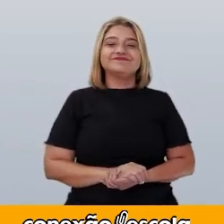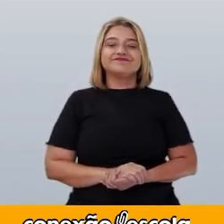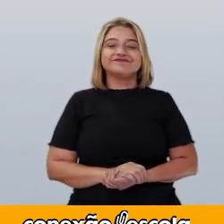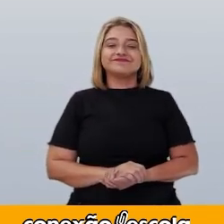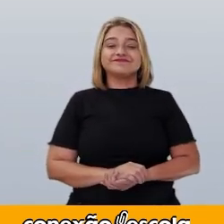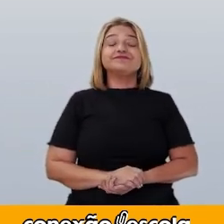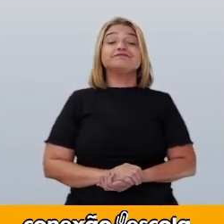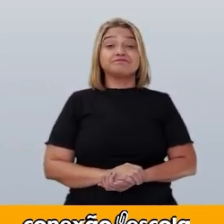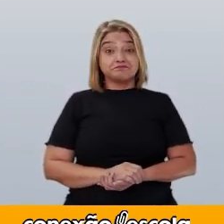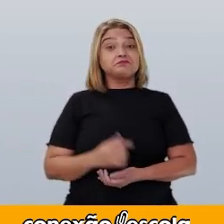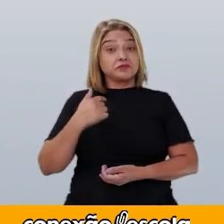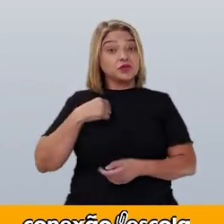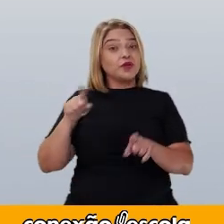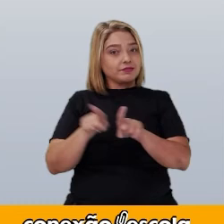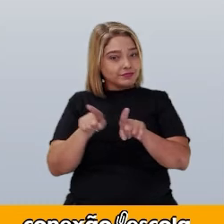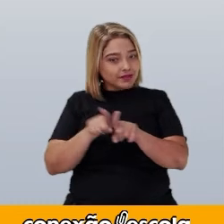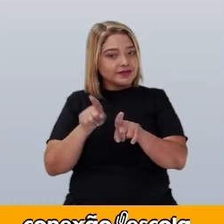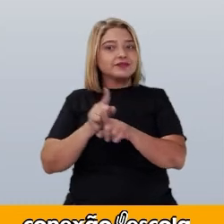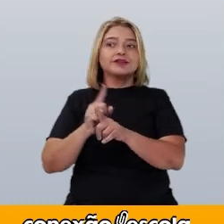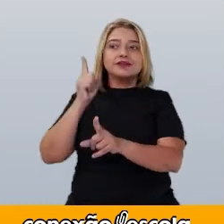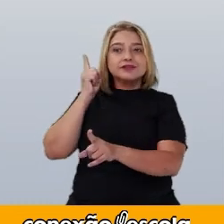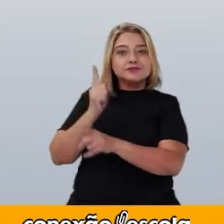Aqui eu também consigo